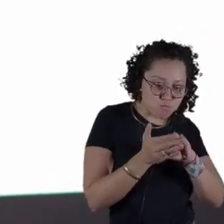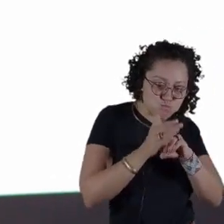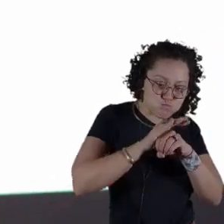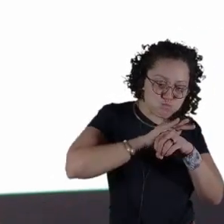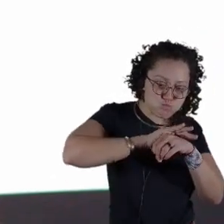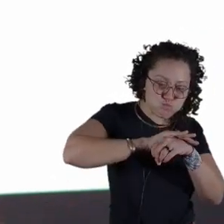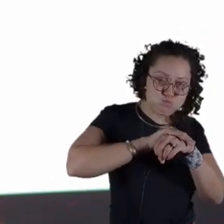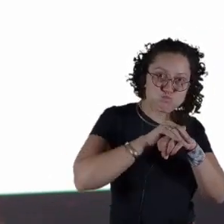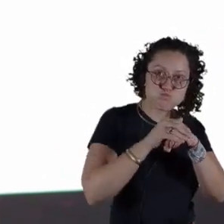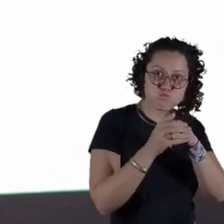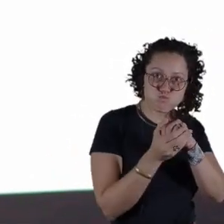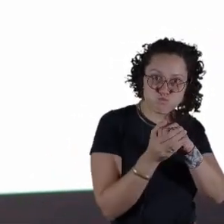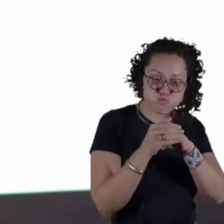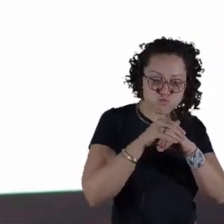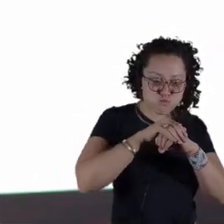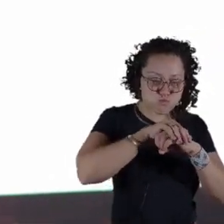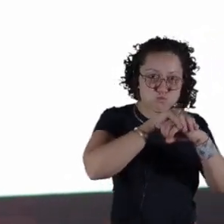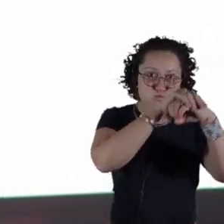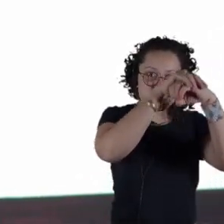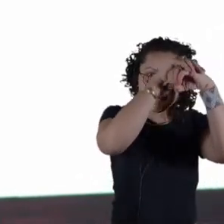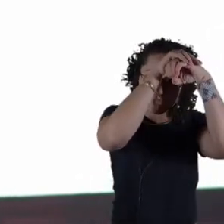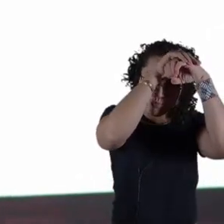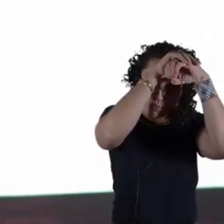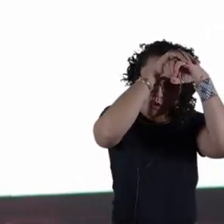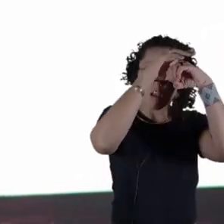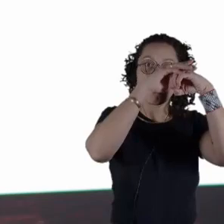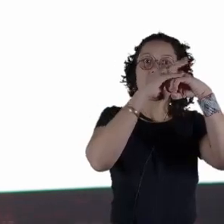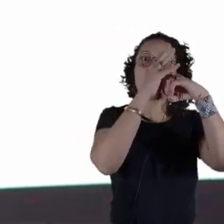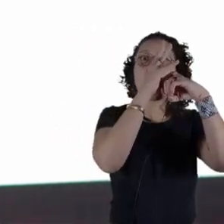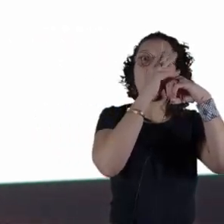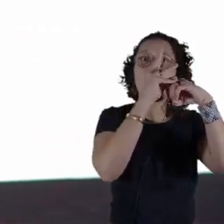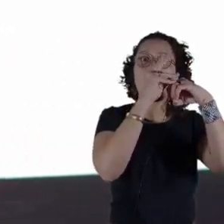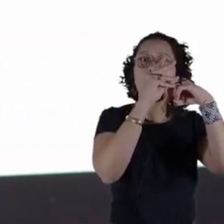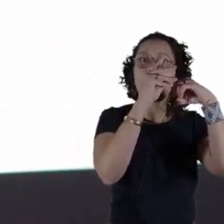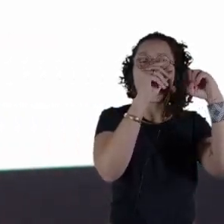e uma substância no cérebro começa a se destruir.